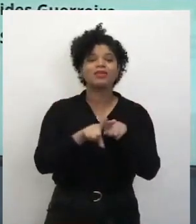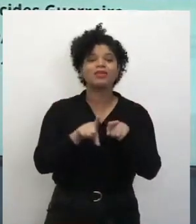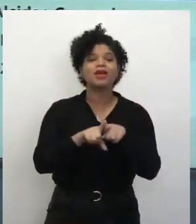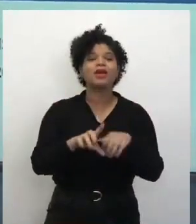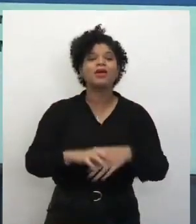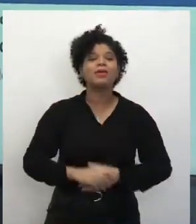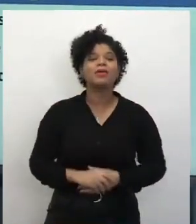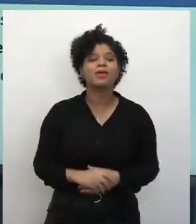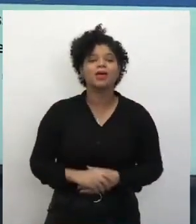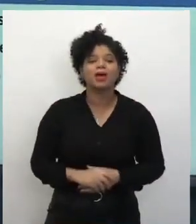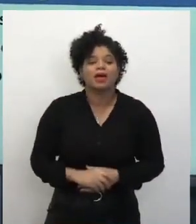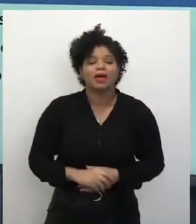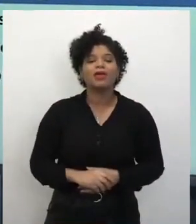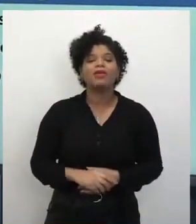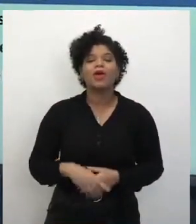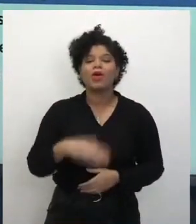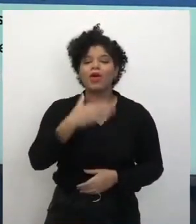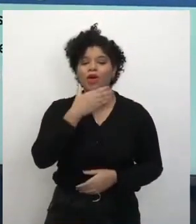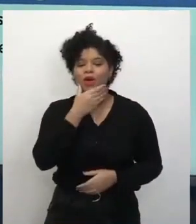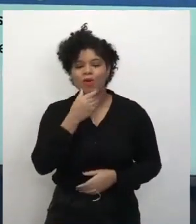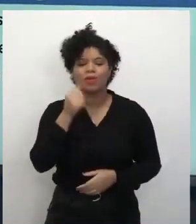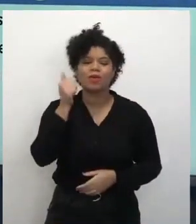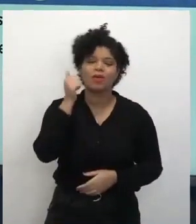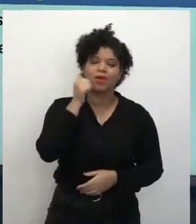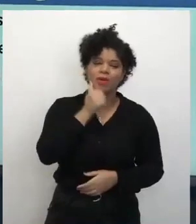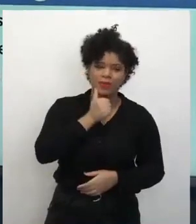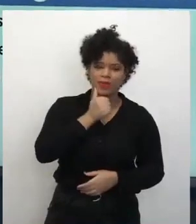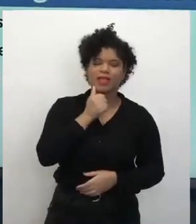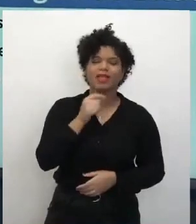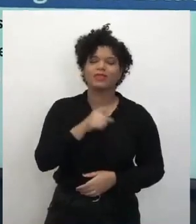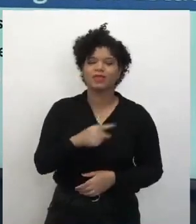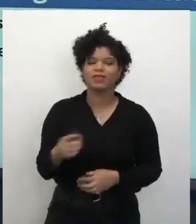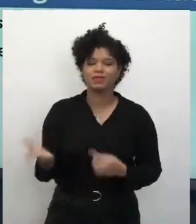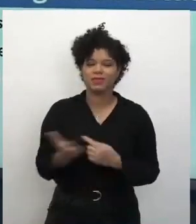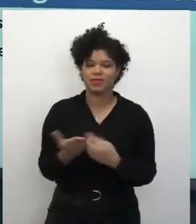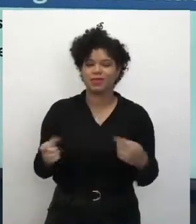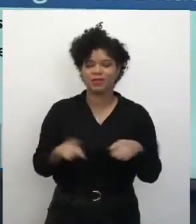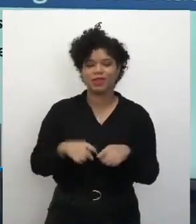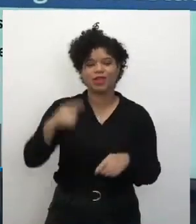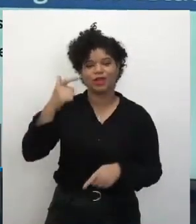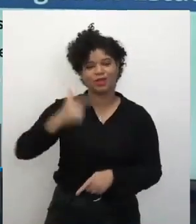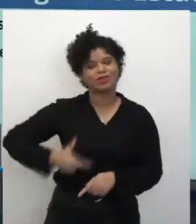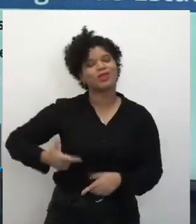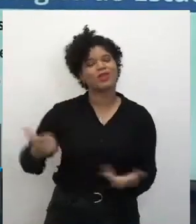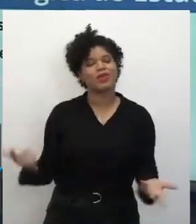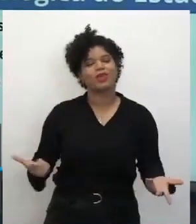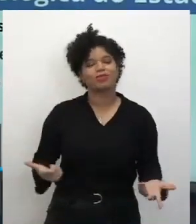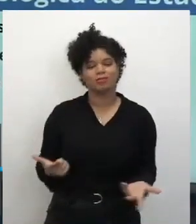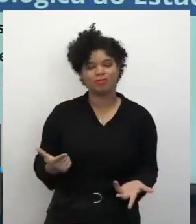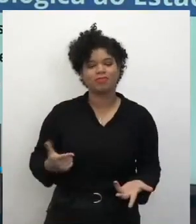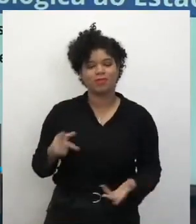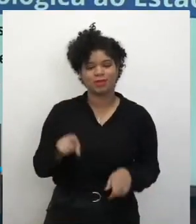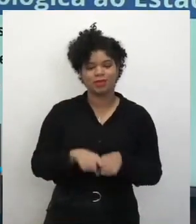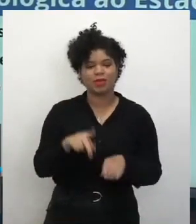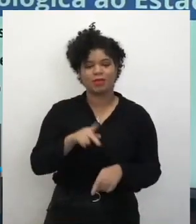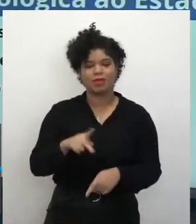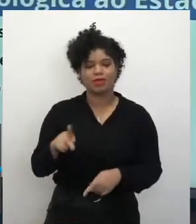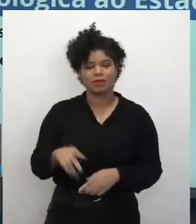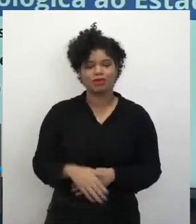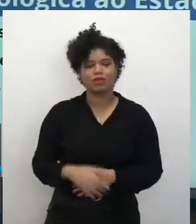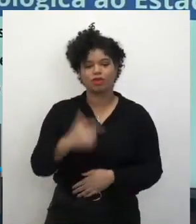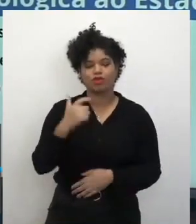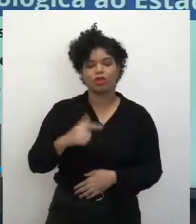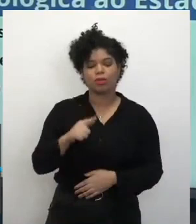para o parceiro professor para parceira professora eu sou Professor Guerreiro né a gente vai trabalhar hoje